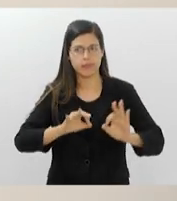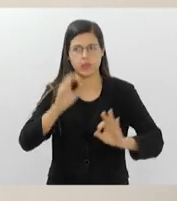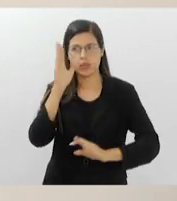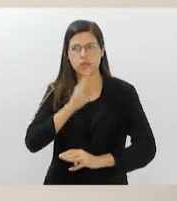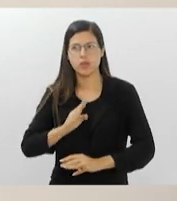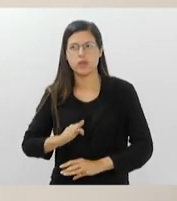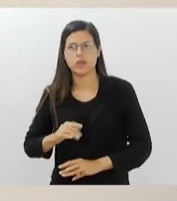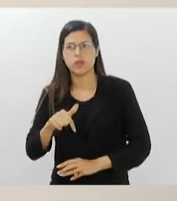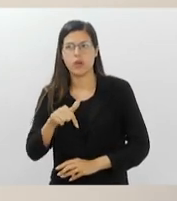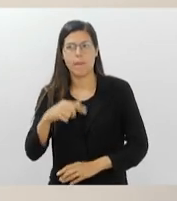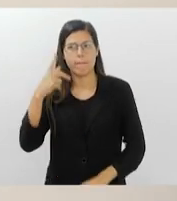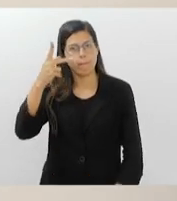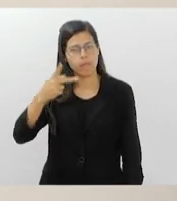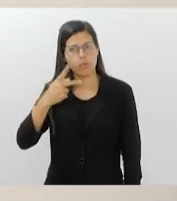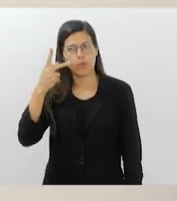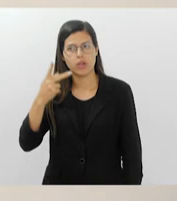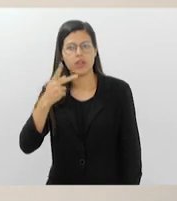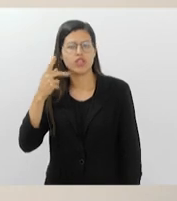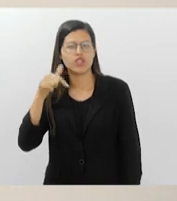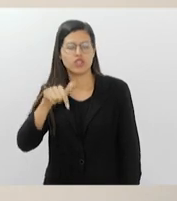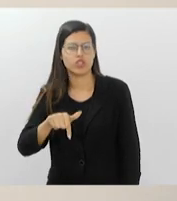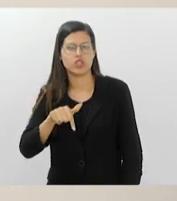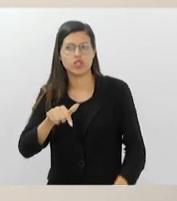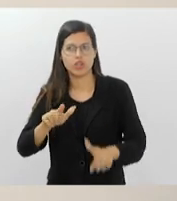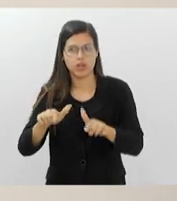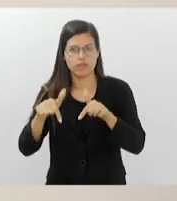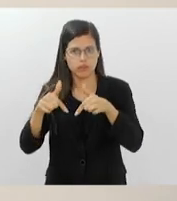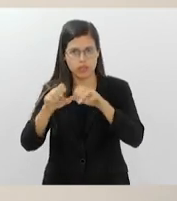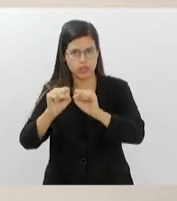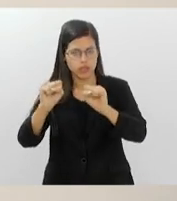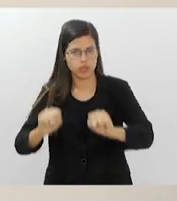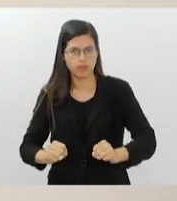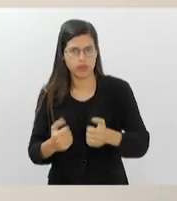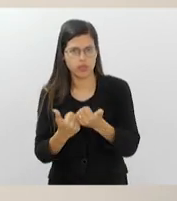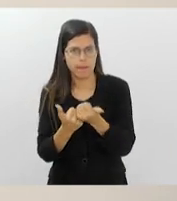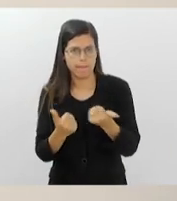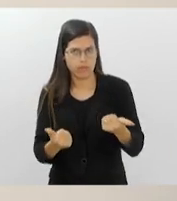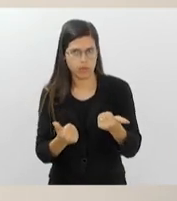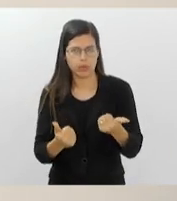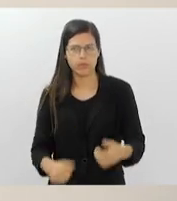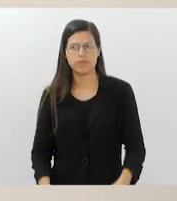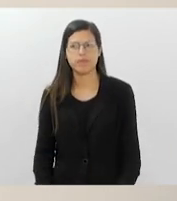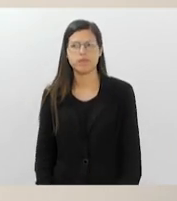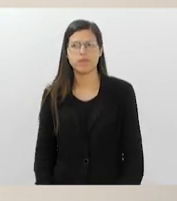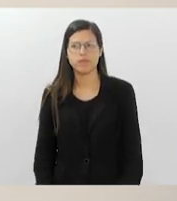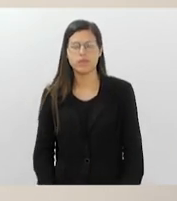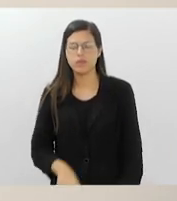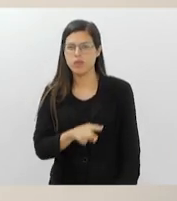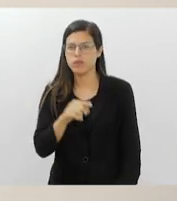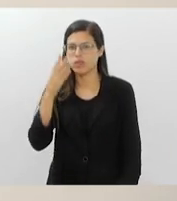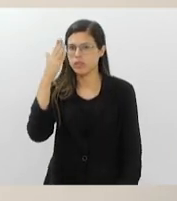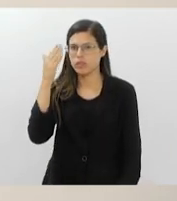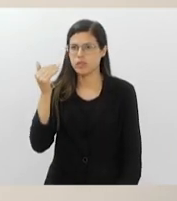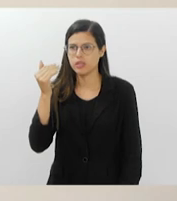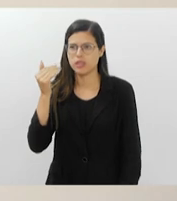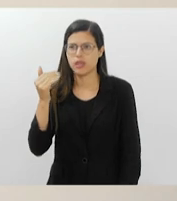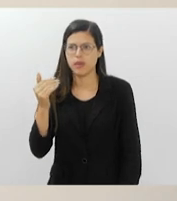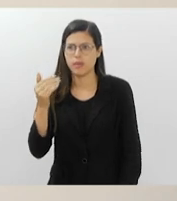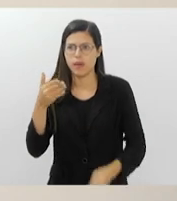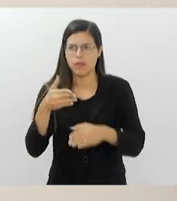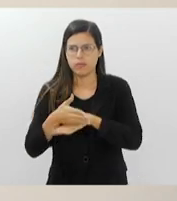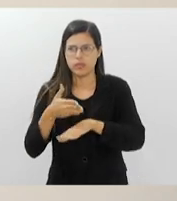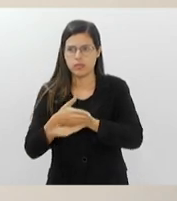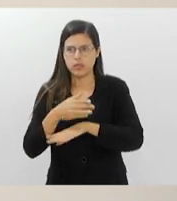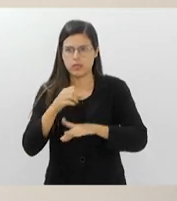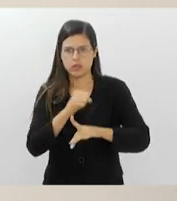é chamado de políticas arrojadas e sistemas de apoio mas como vocês também bem sabem eh a participação